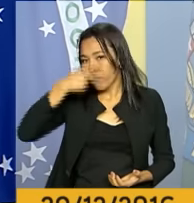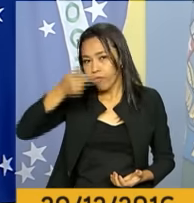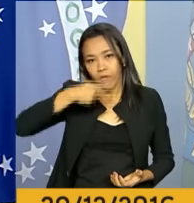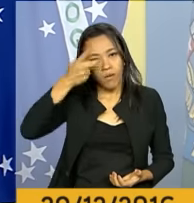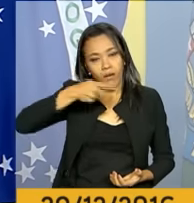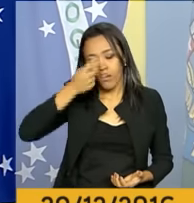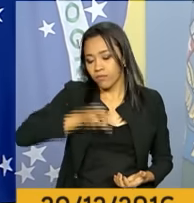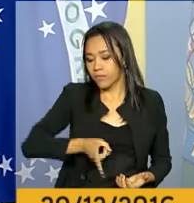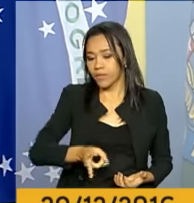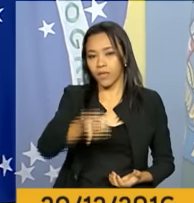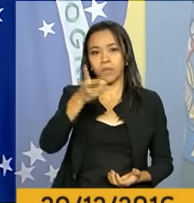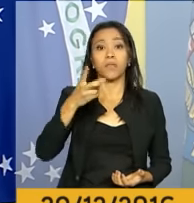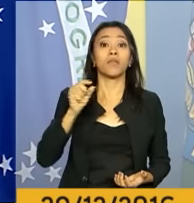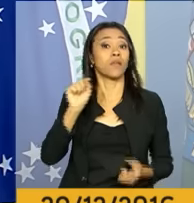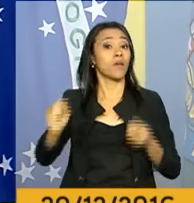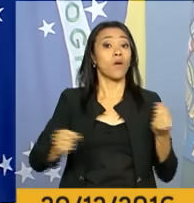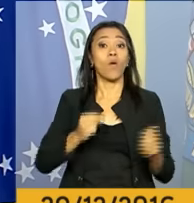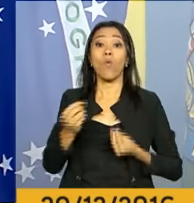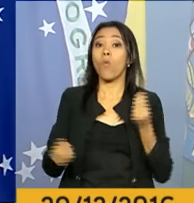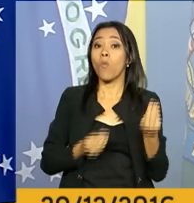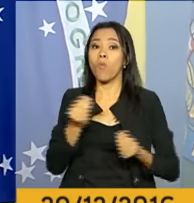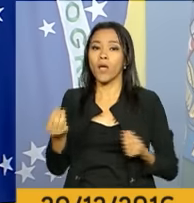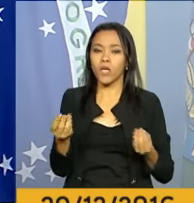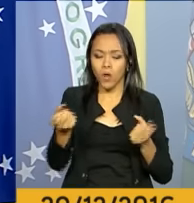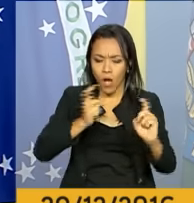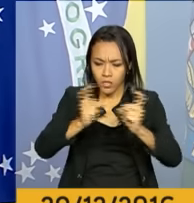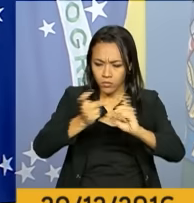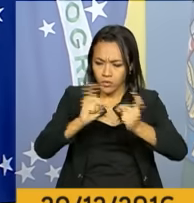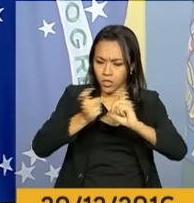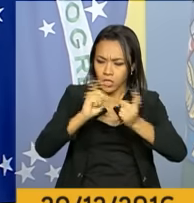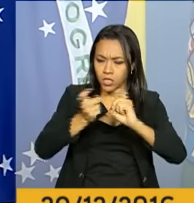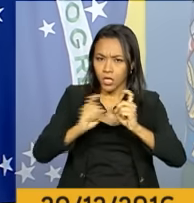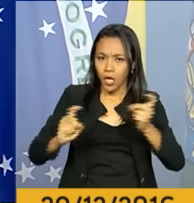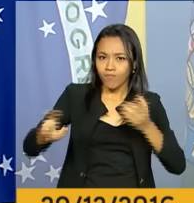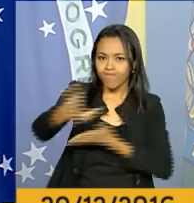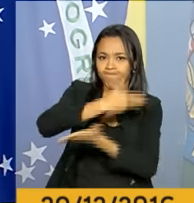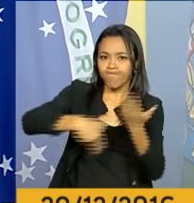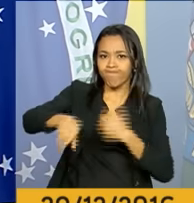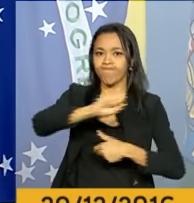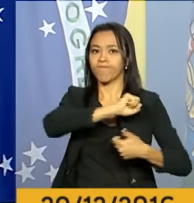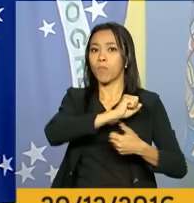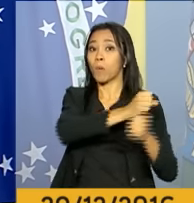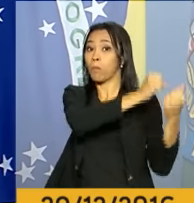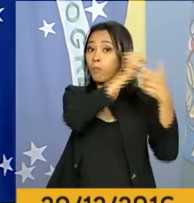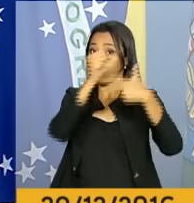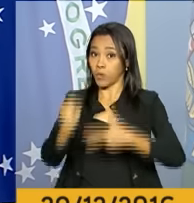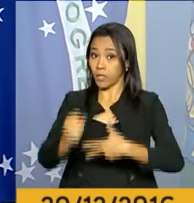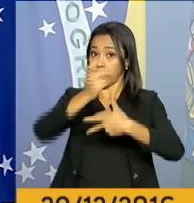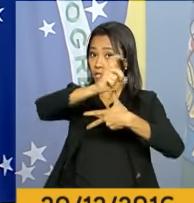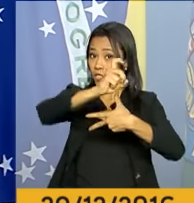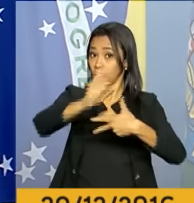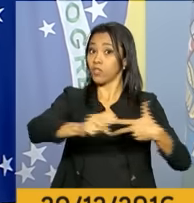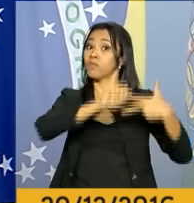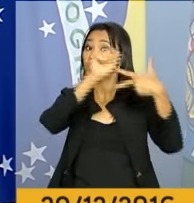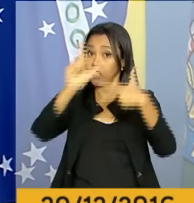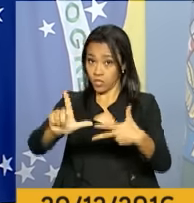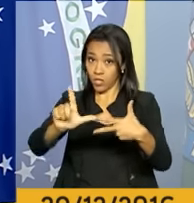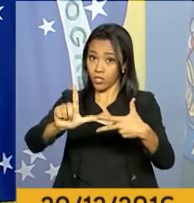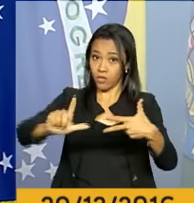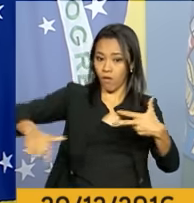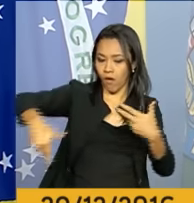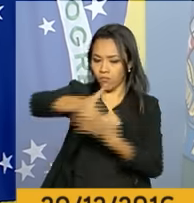se governa o Executivo ou governam juntos executivo e legislativo